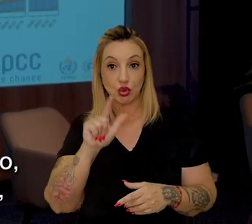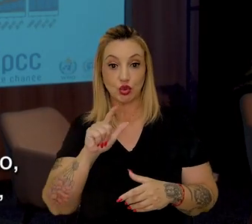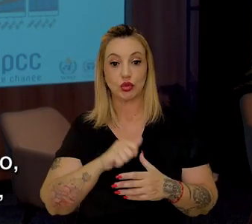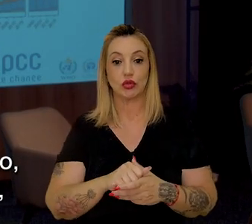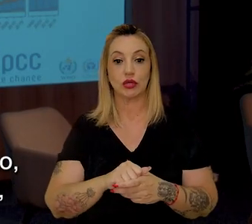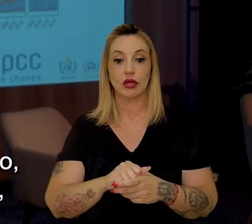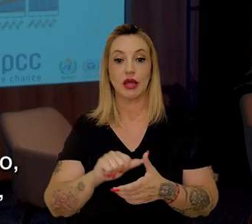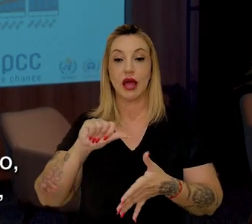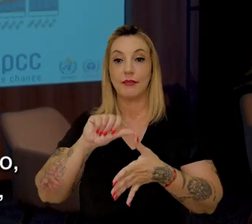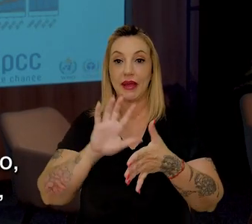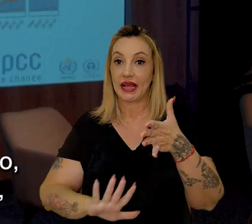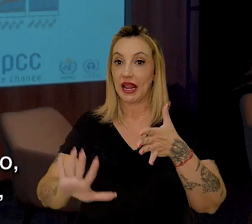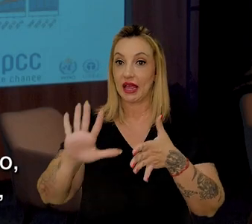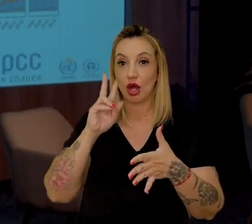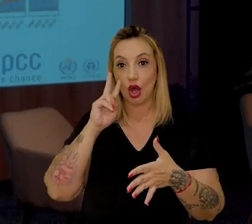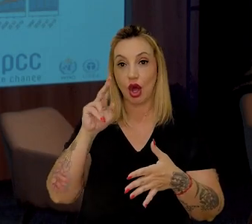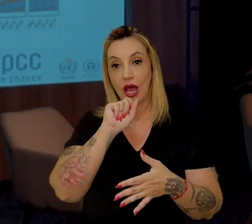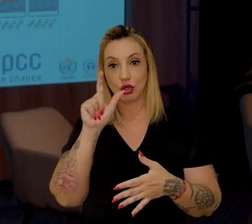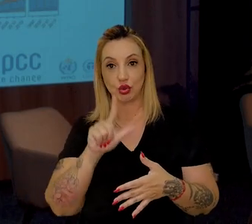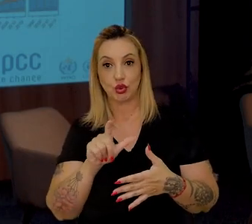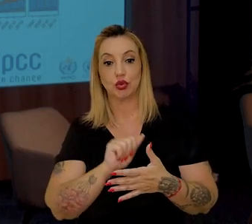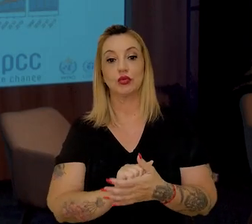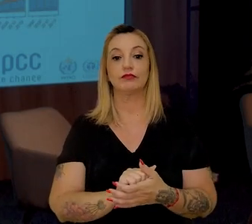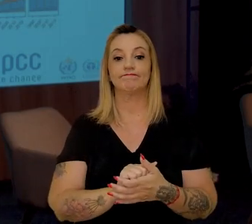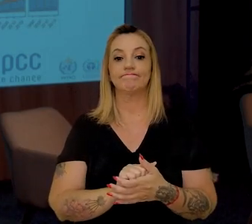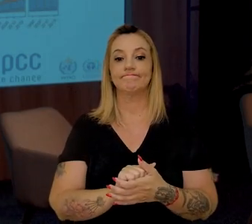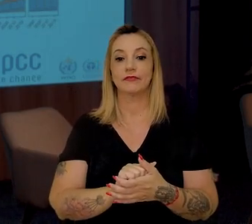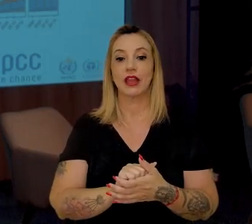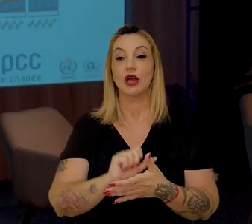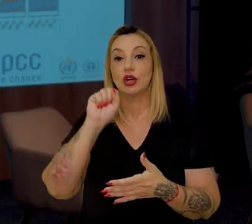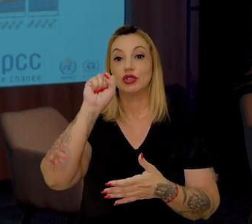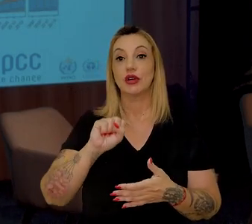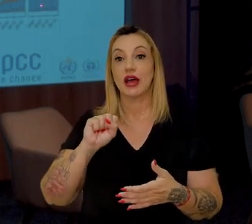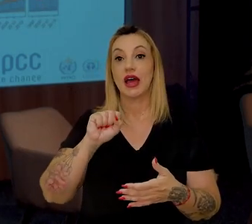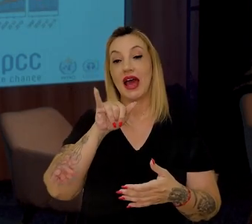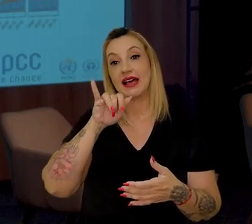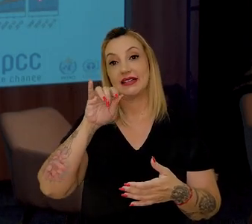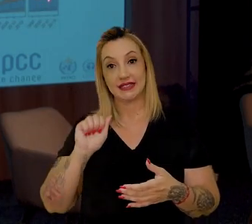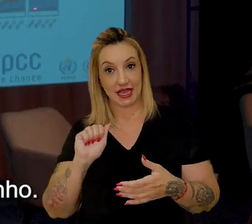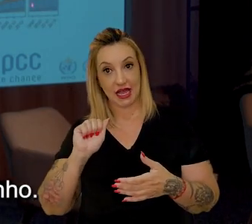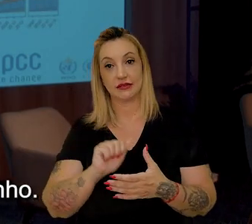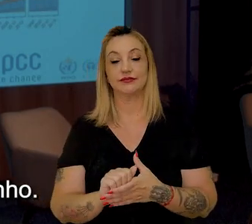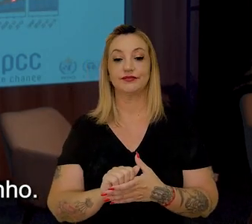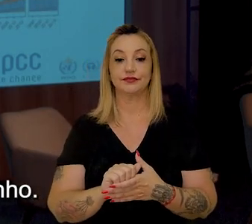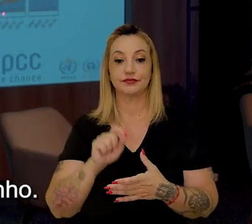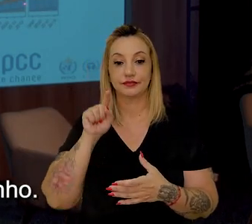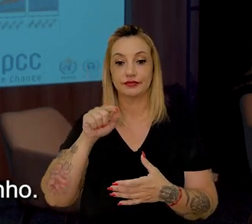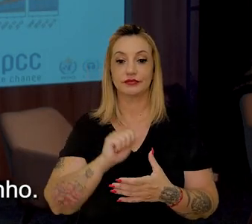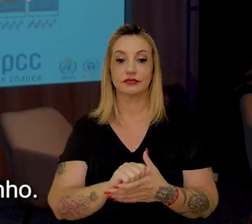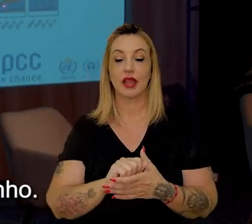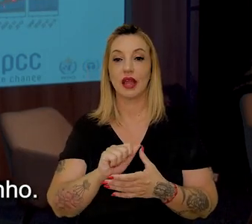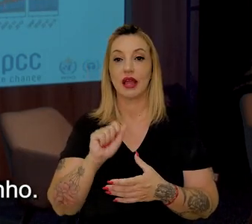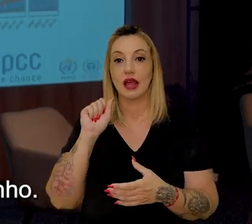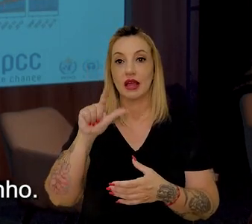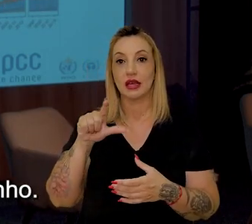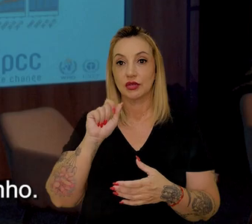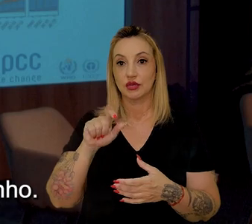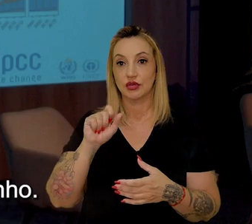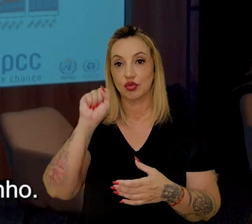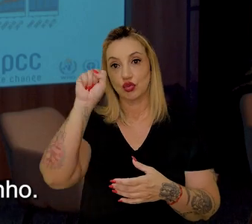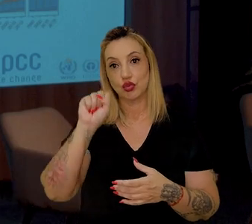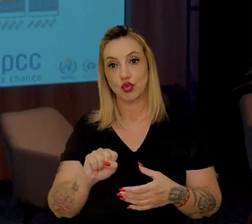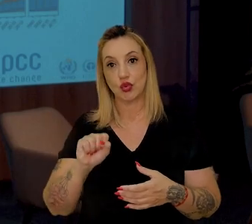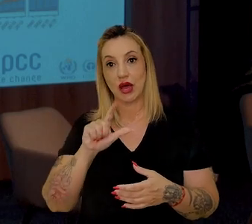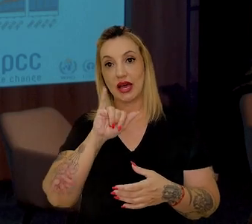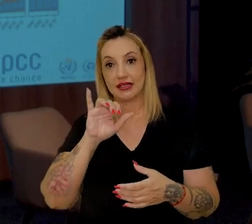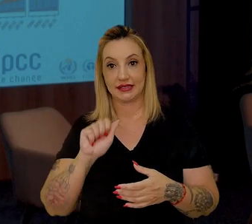pega a América Latina ó o azulzinho pega aqui o sudeste da da Ásia tá aqui sul da Ásia tá aqui